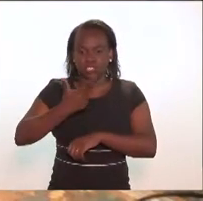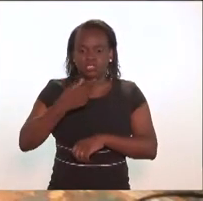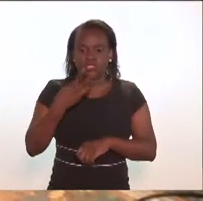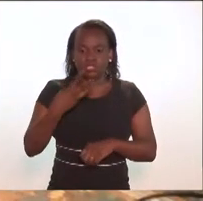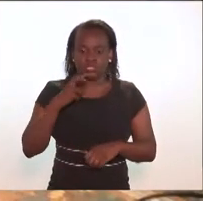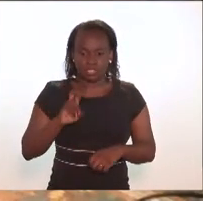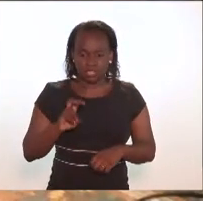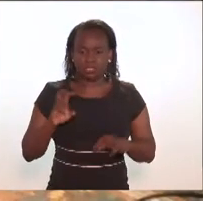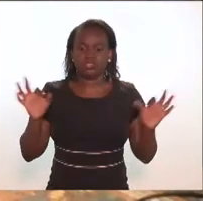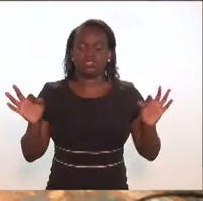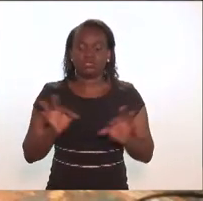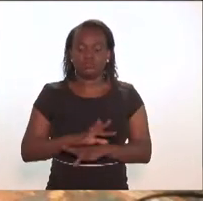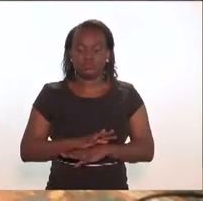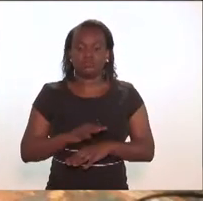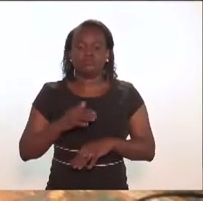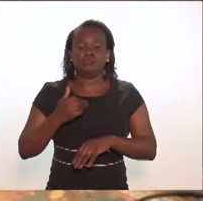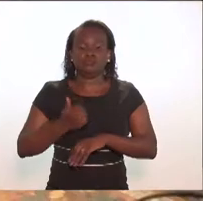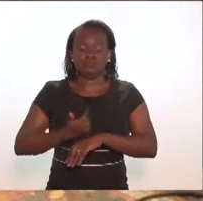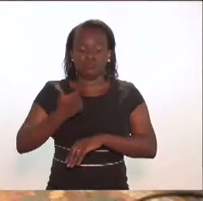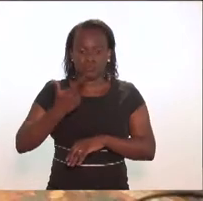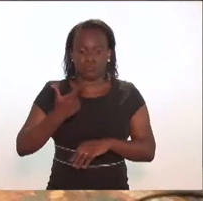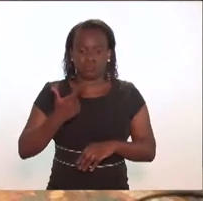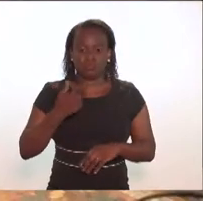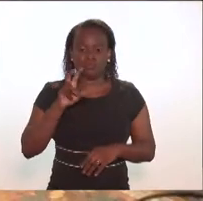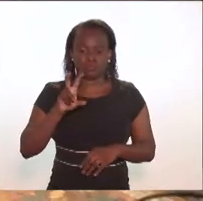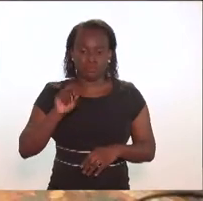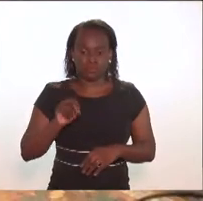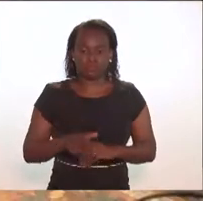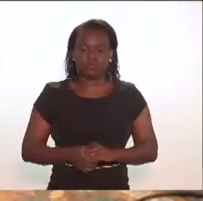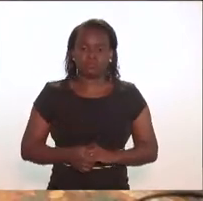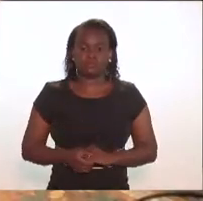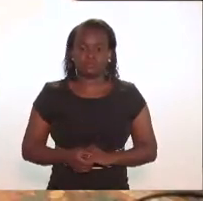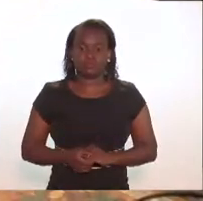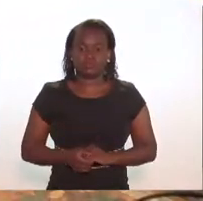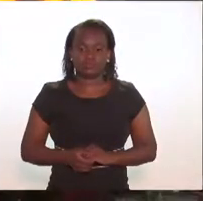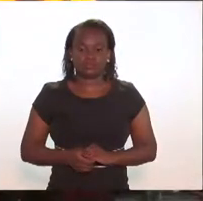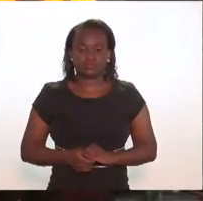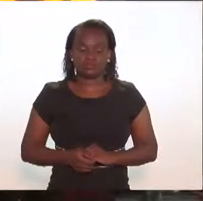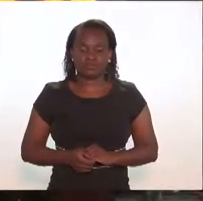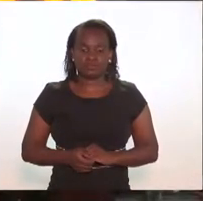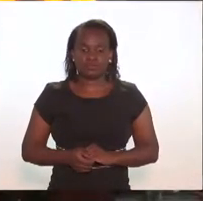e 35 minutos, encerrou-se às 12 horas e 50 minutos.